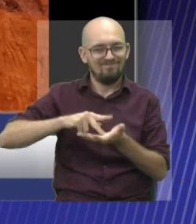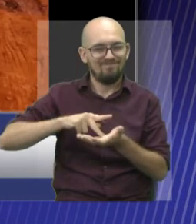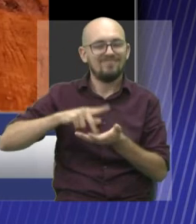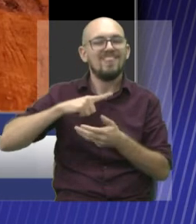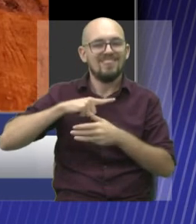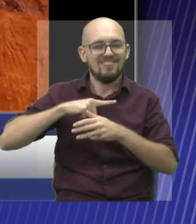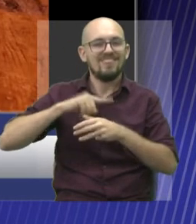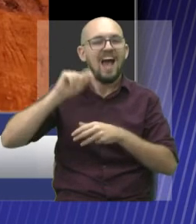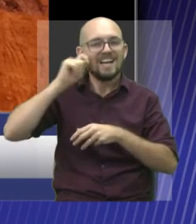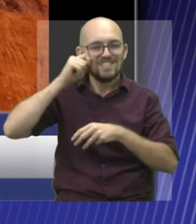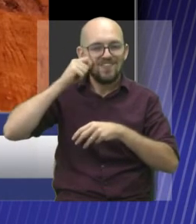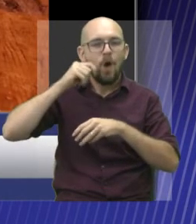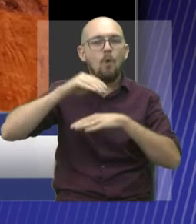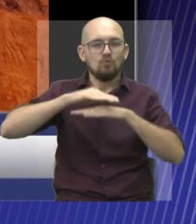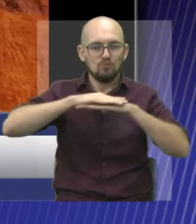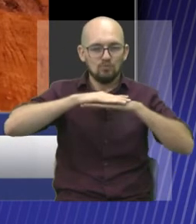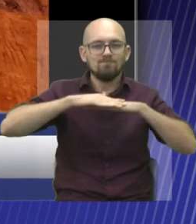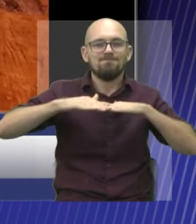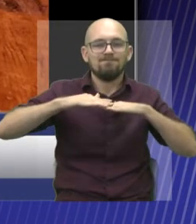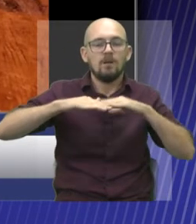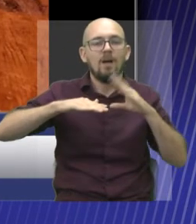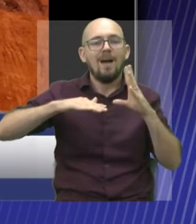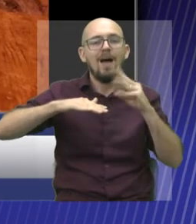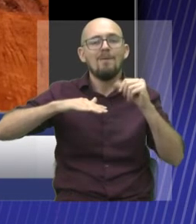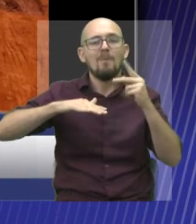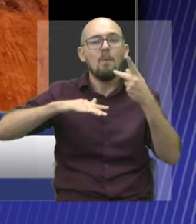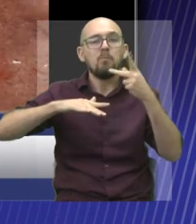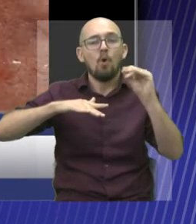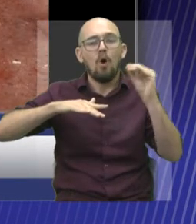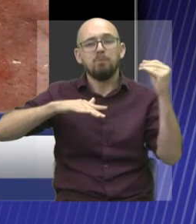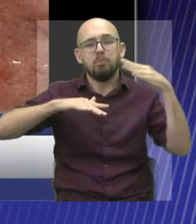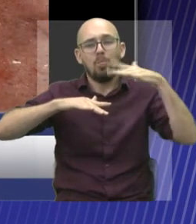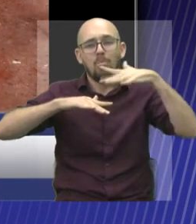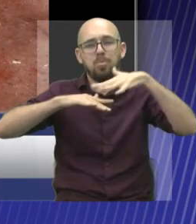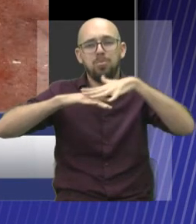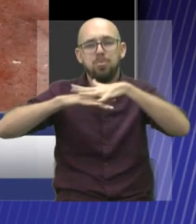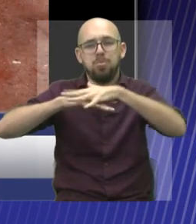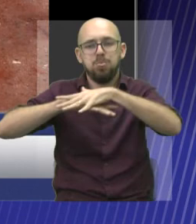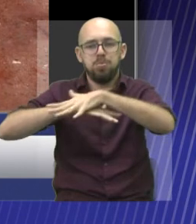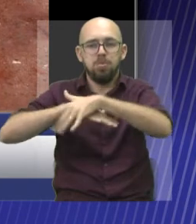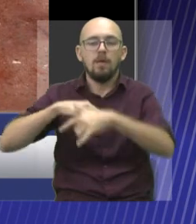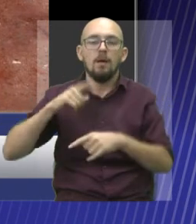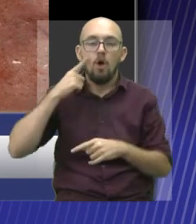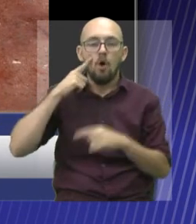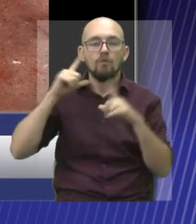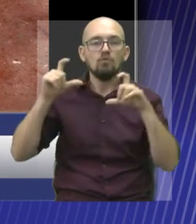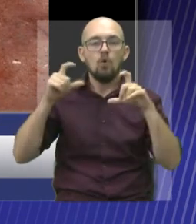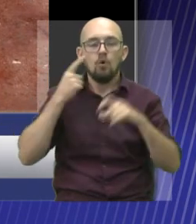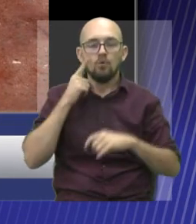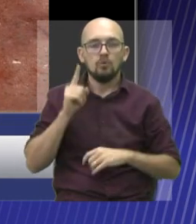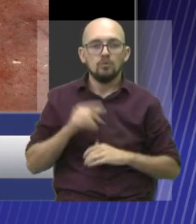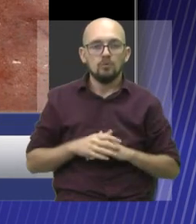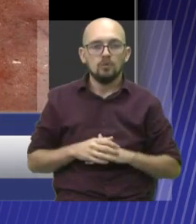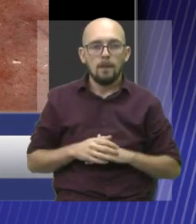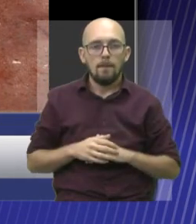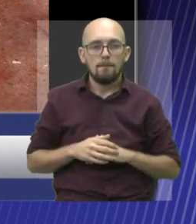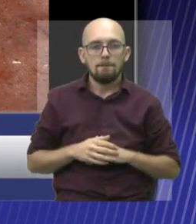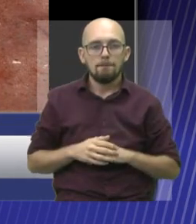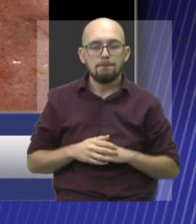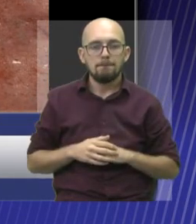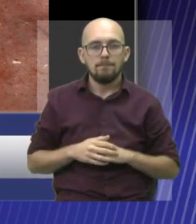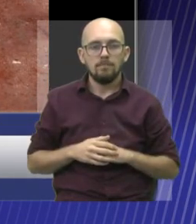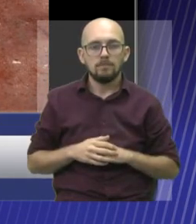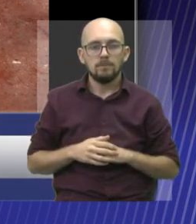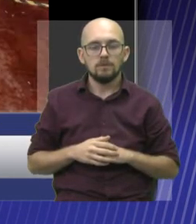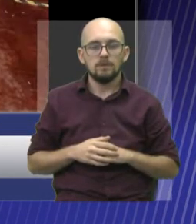já asfaltadas. Aí são fotos das obras que estão sendo realizadas lá. Aí também